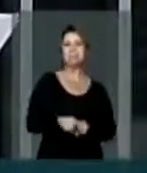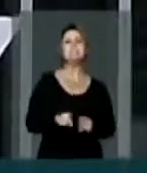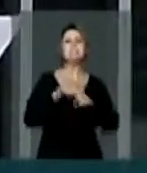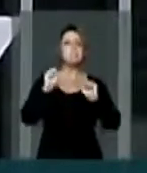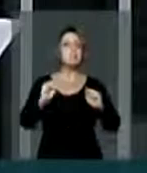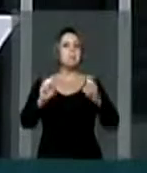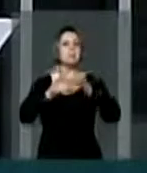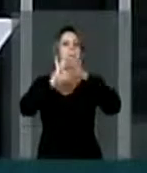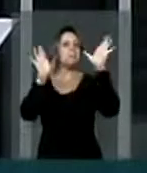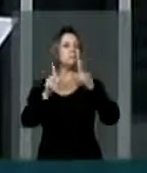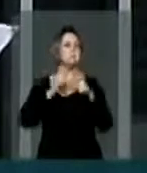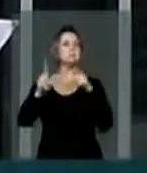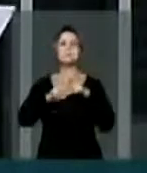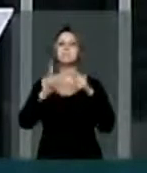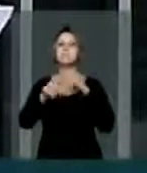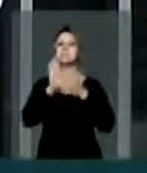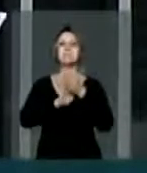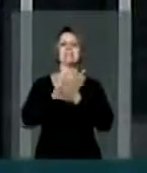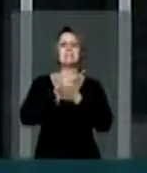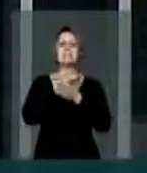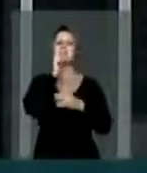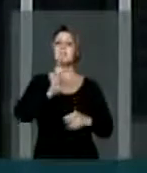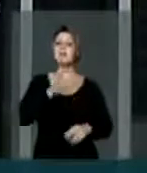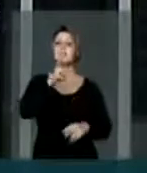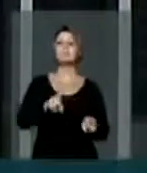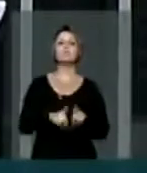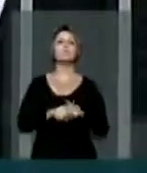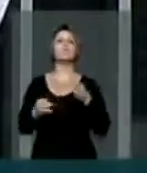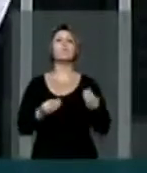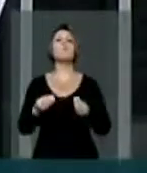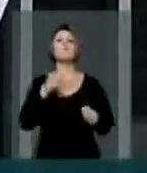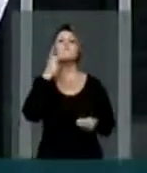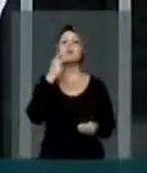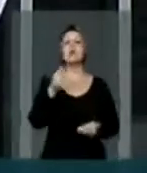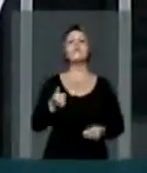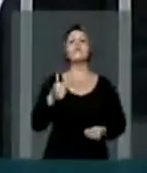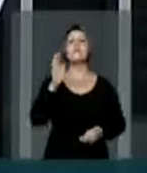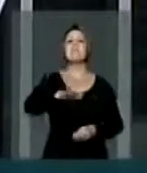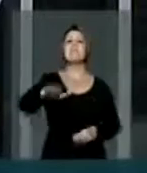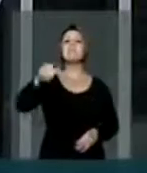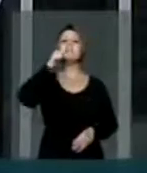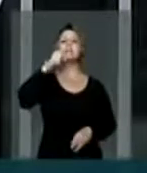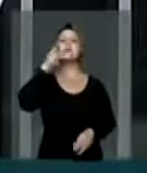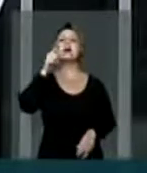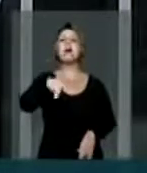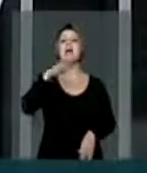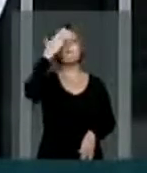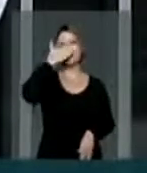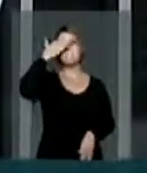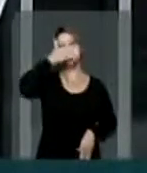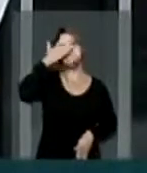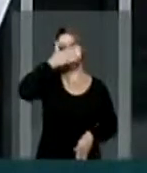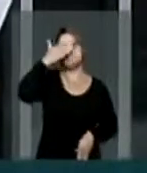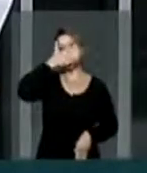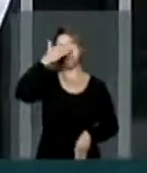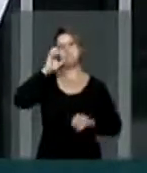O argumento da decisão da primeira instância foi baseado no sentido de que as 3 meninas seriam prostitutas, ou seja,